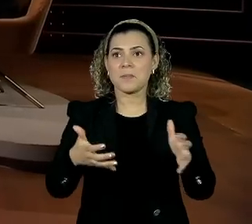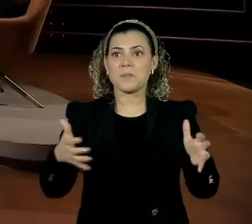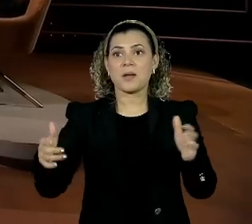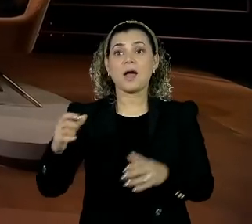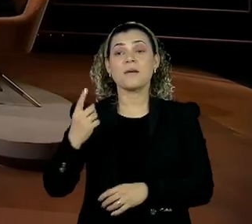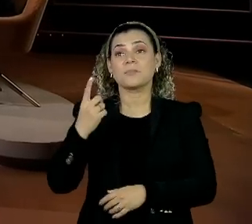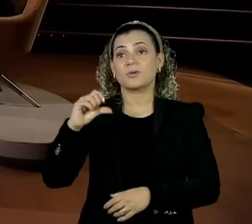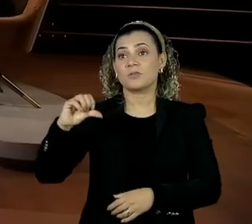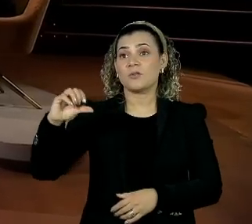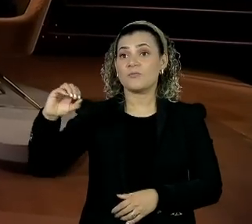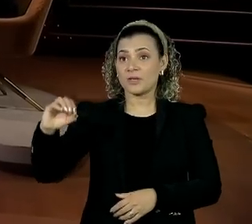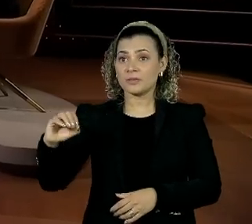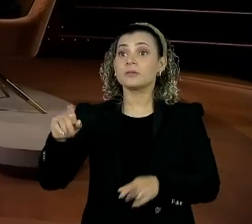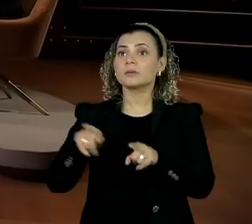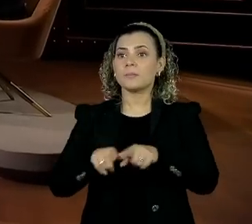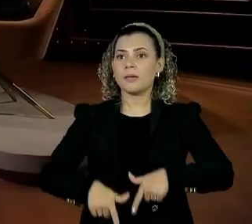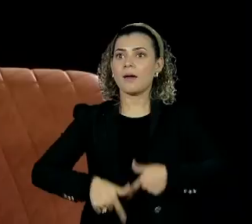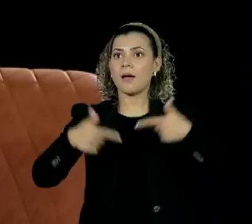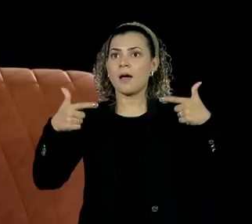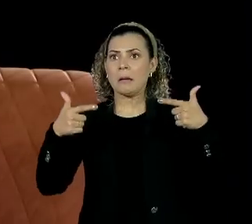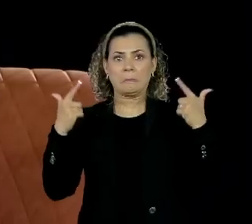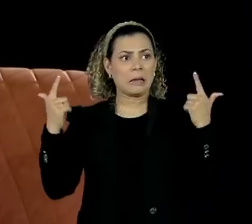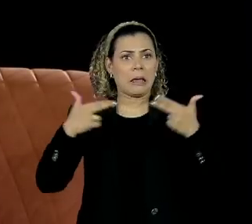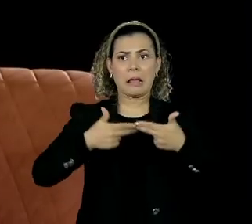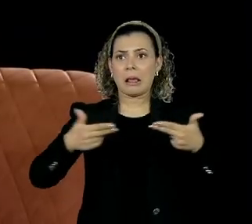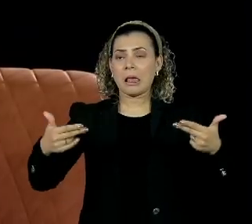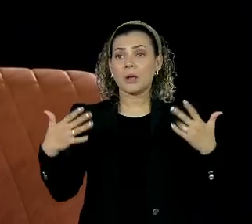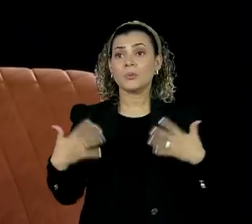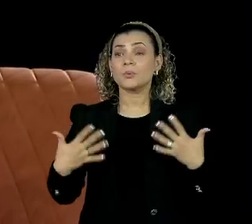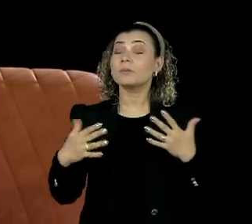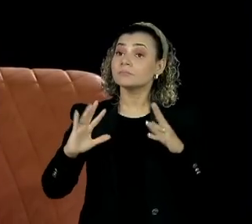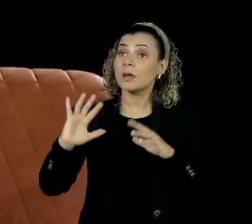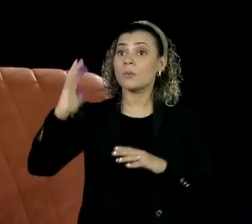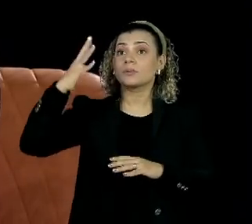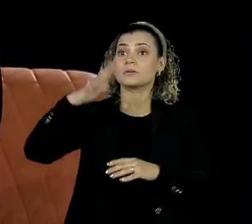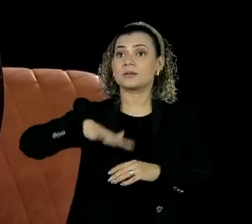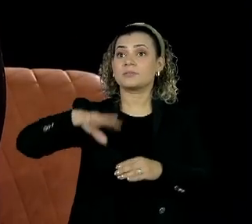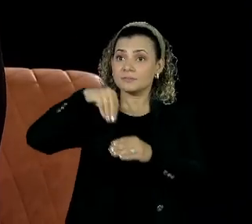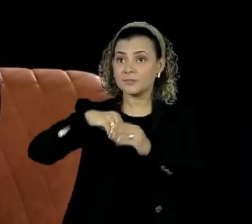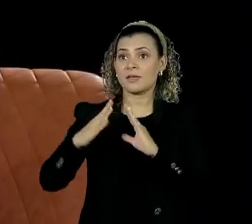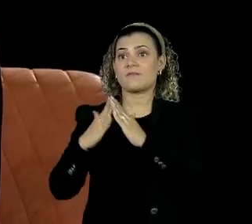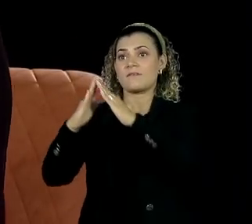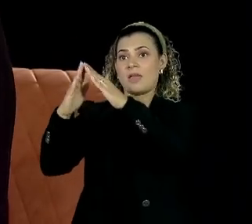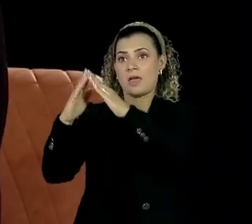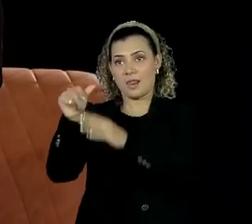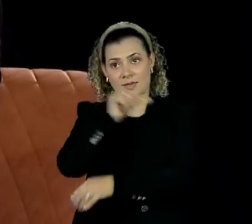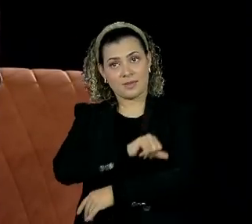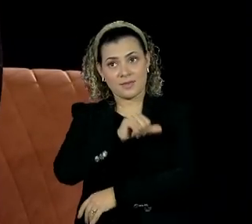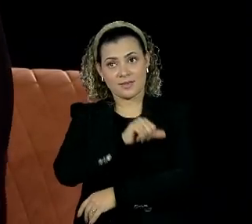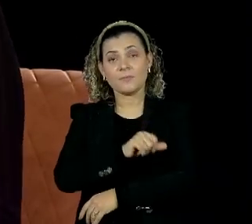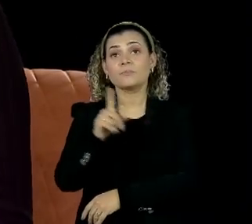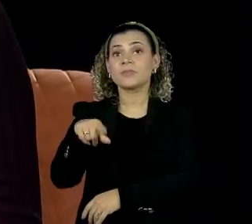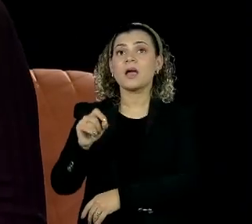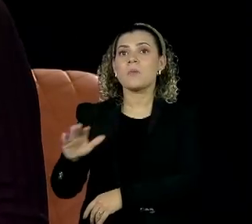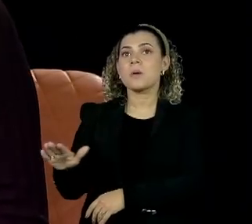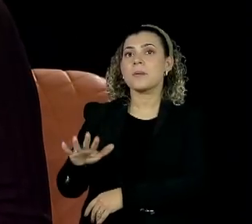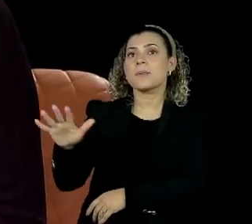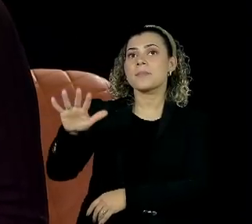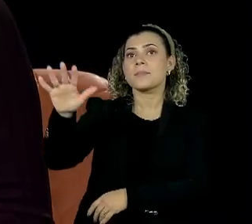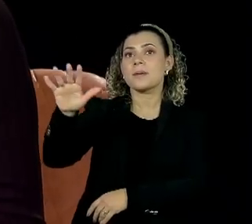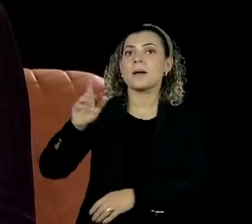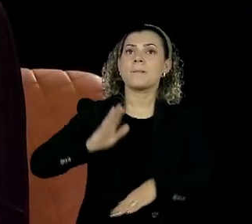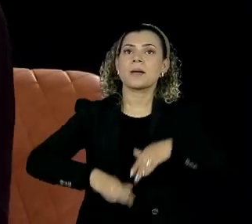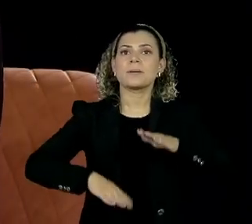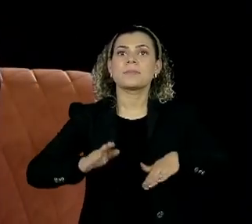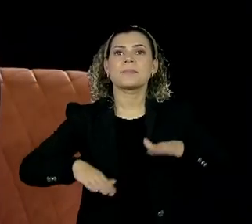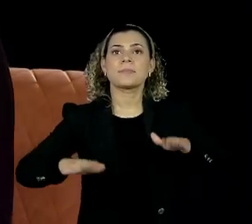90, junto com o armamento pesado, que era mais ou menos o que estava rolando nas favelas do Rio, que era o subuse musical de